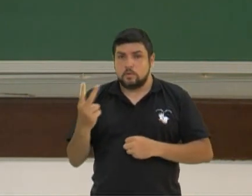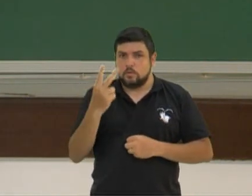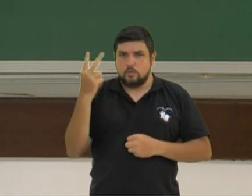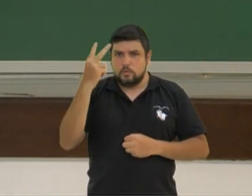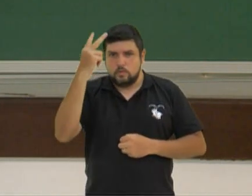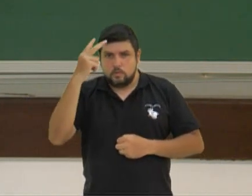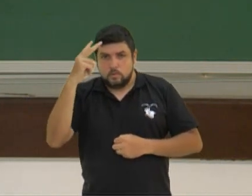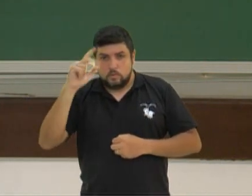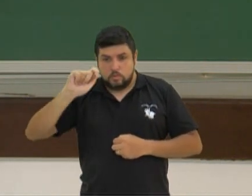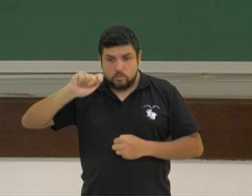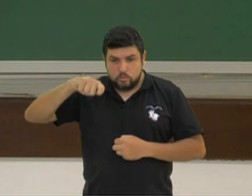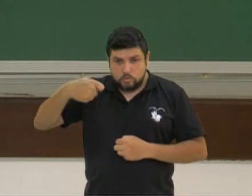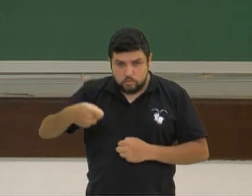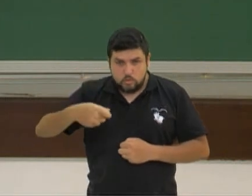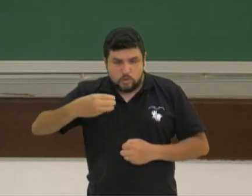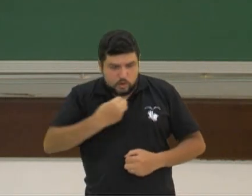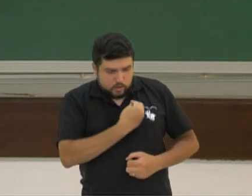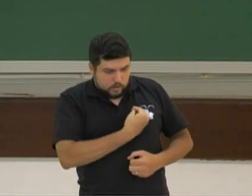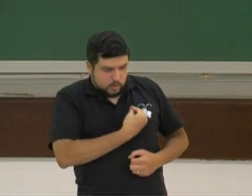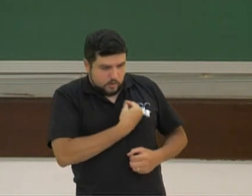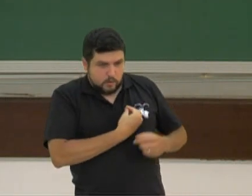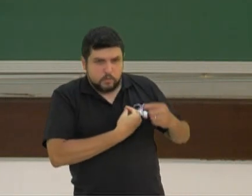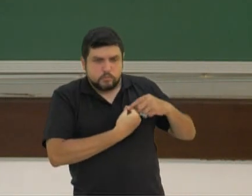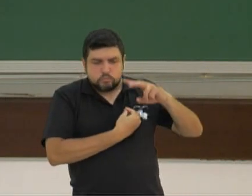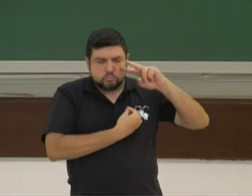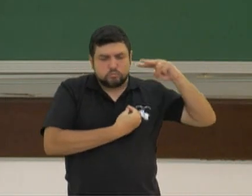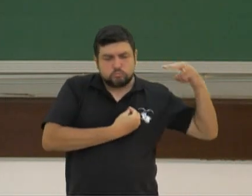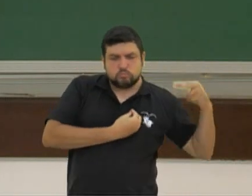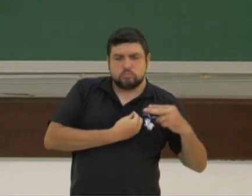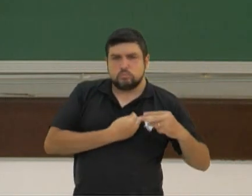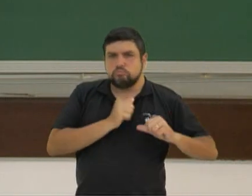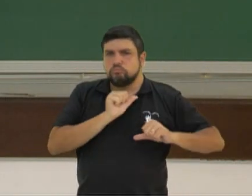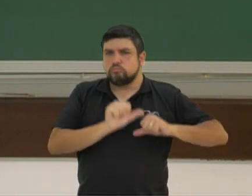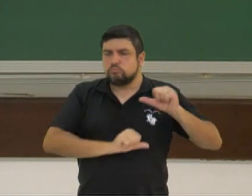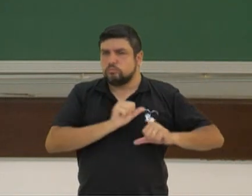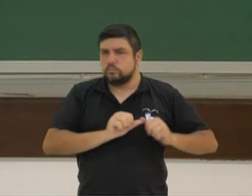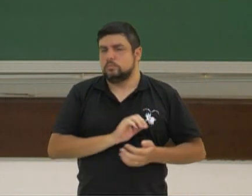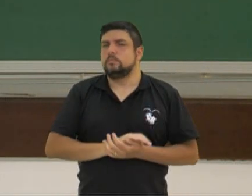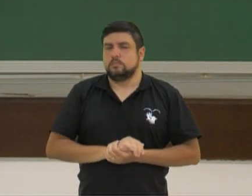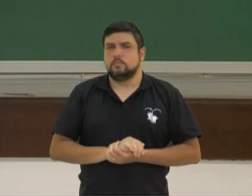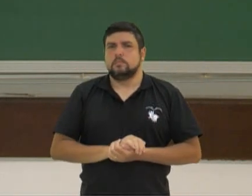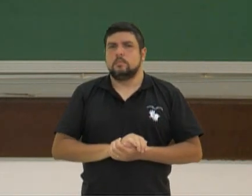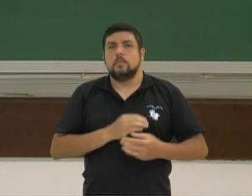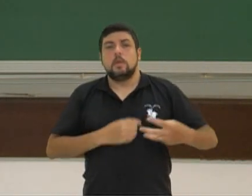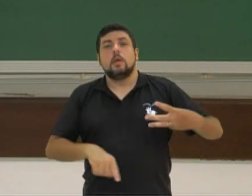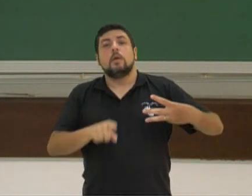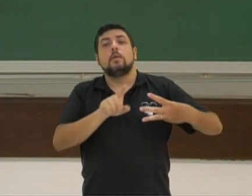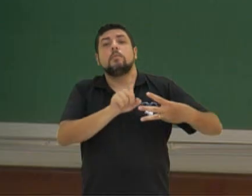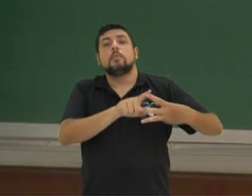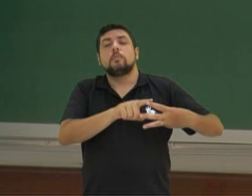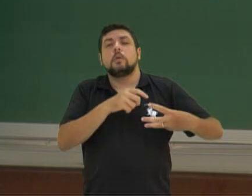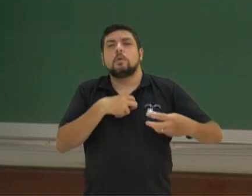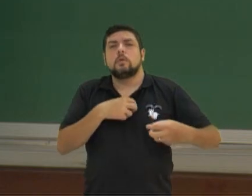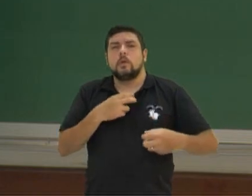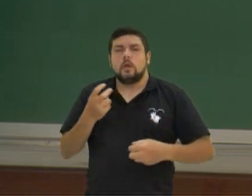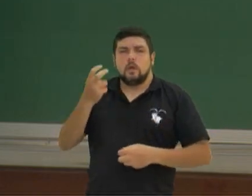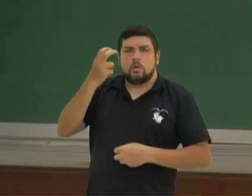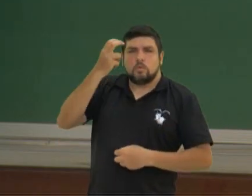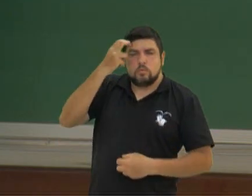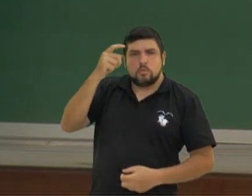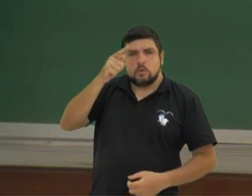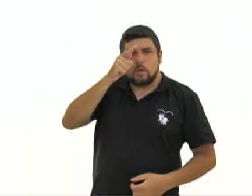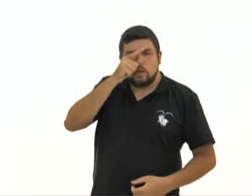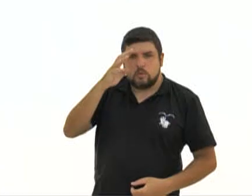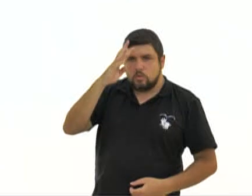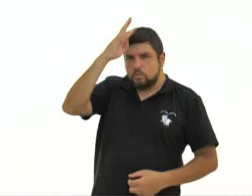à vida. Bom, vamos ver então a primeira dessas coisas, que é a retomada da cultura greco-romana.